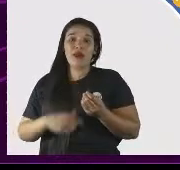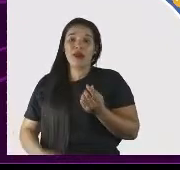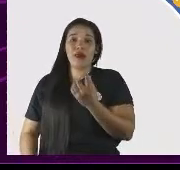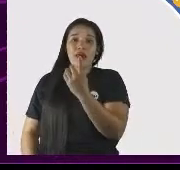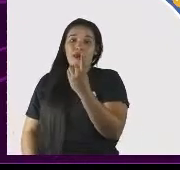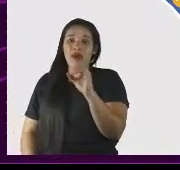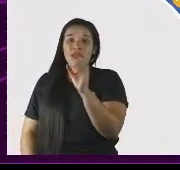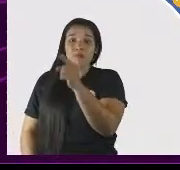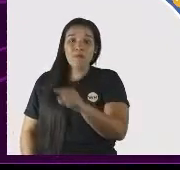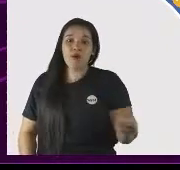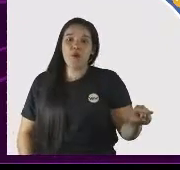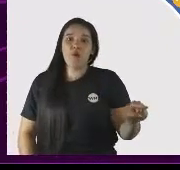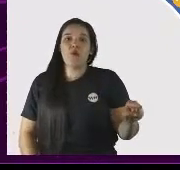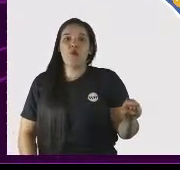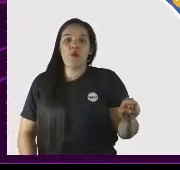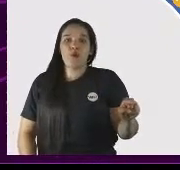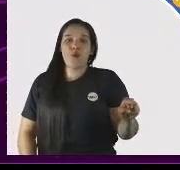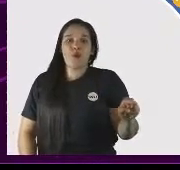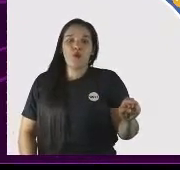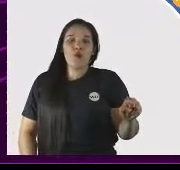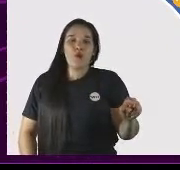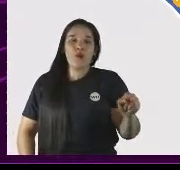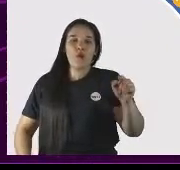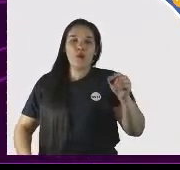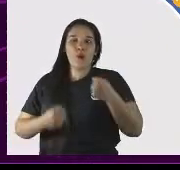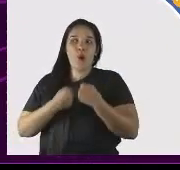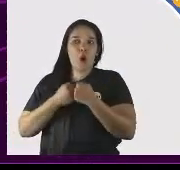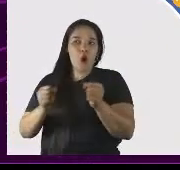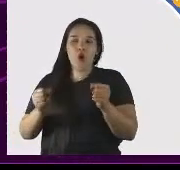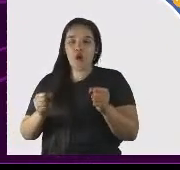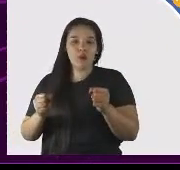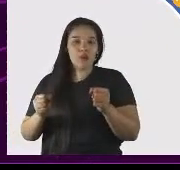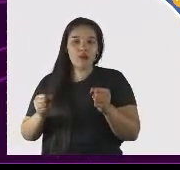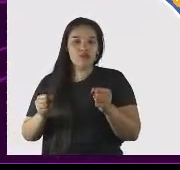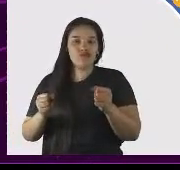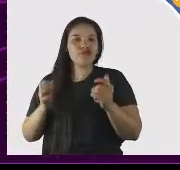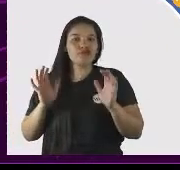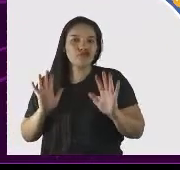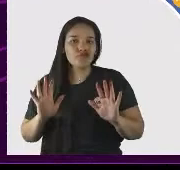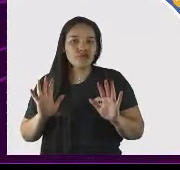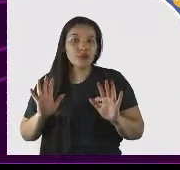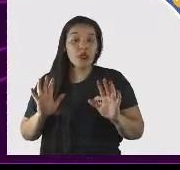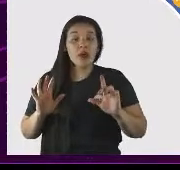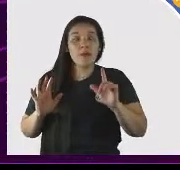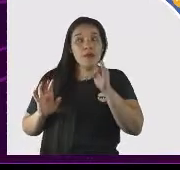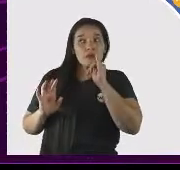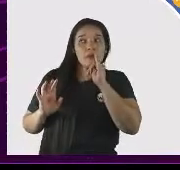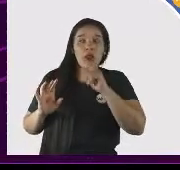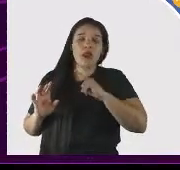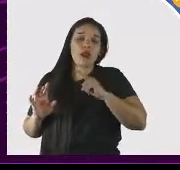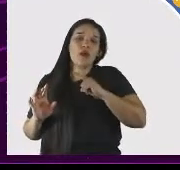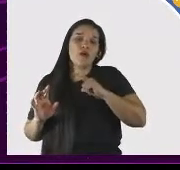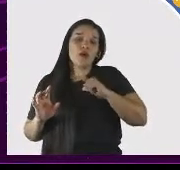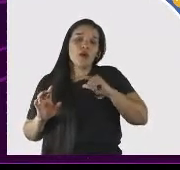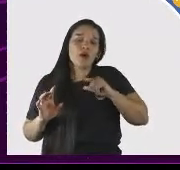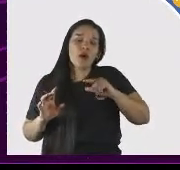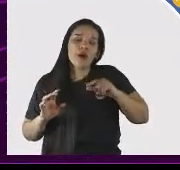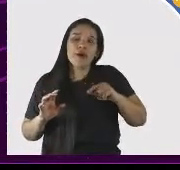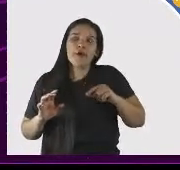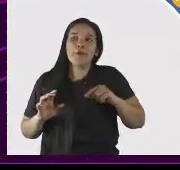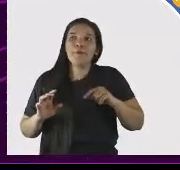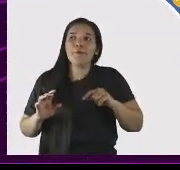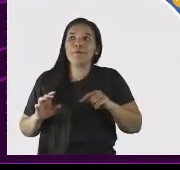unidades ou seja se houve uma licitação duas semanas atrás